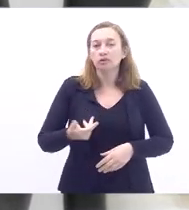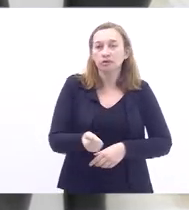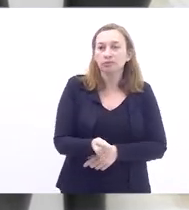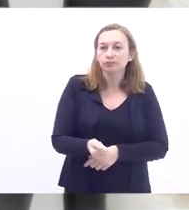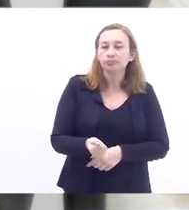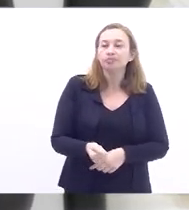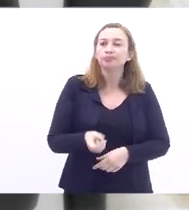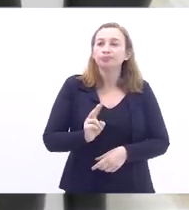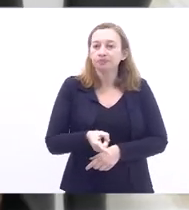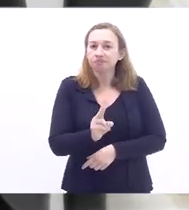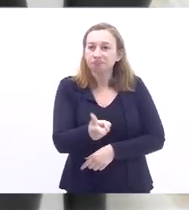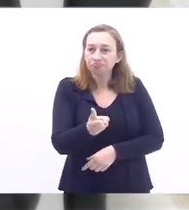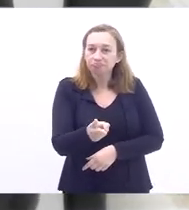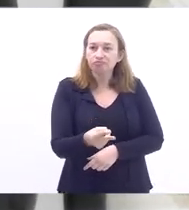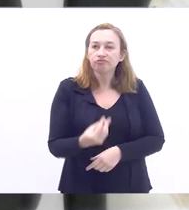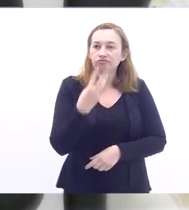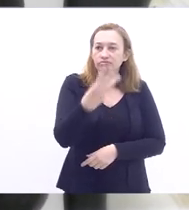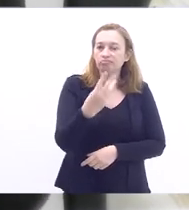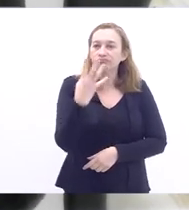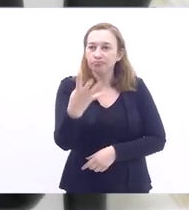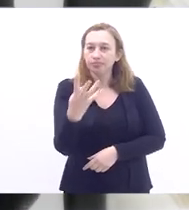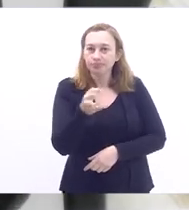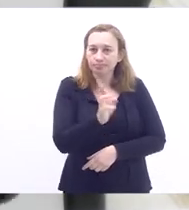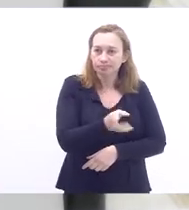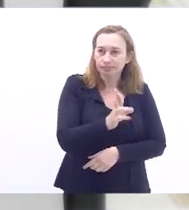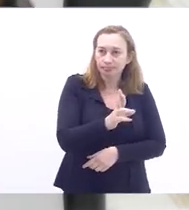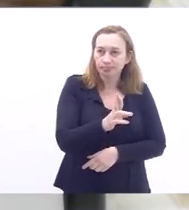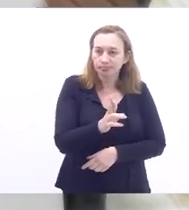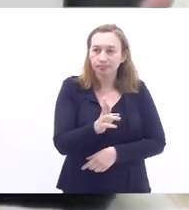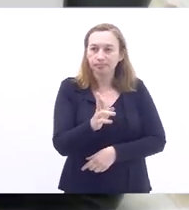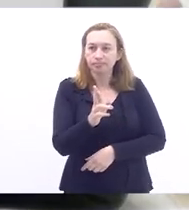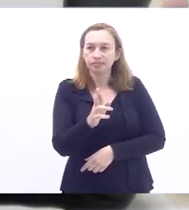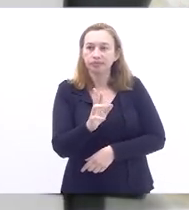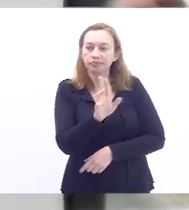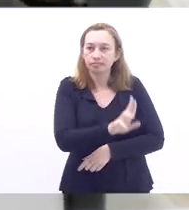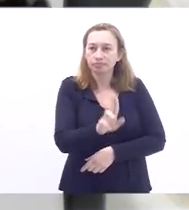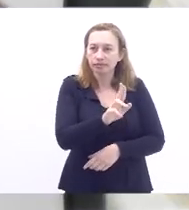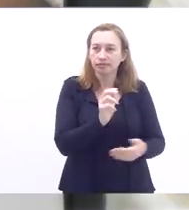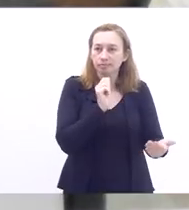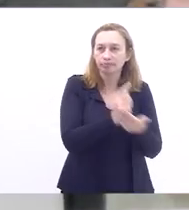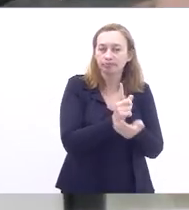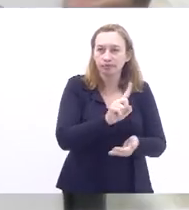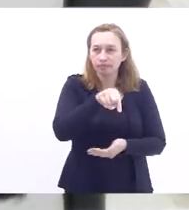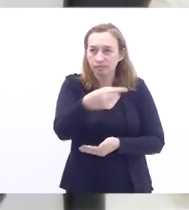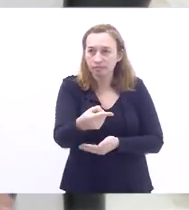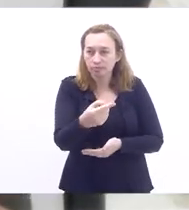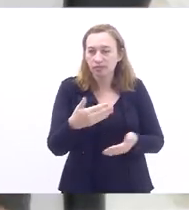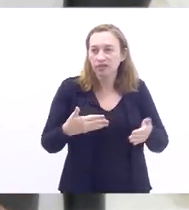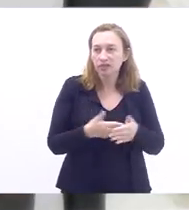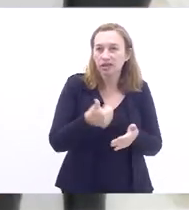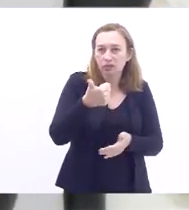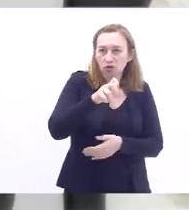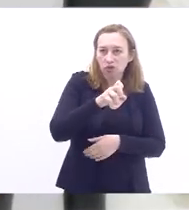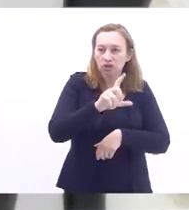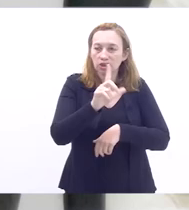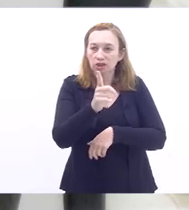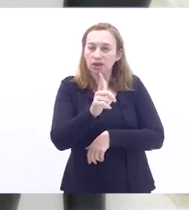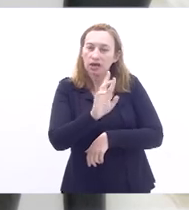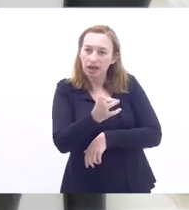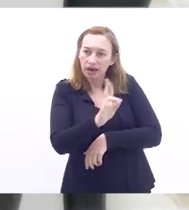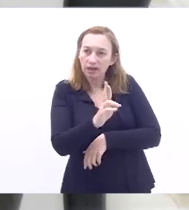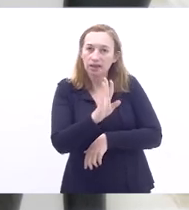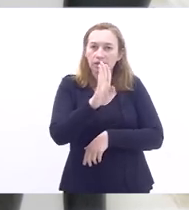e mantendo três e quatro reais e Universidade pagar o resto até os 15 reais e do